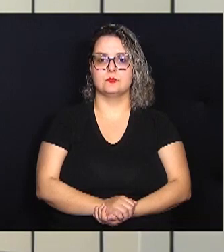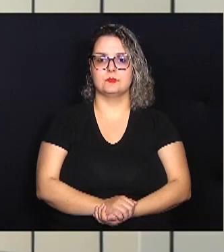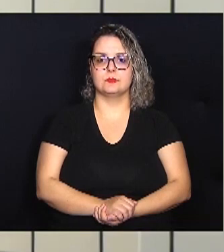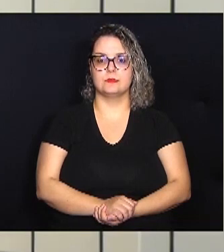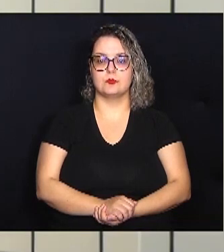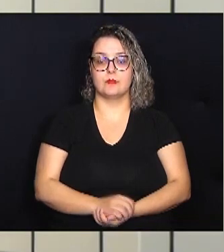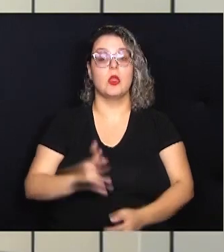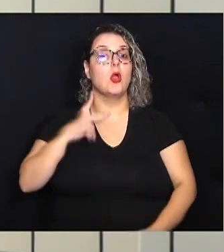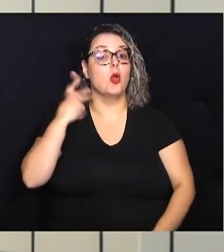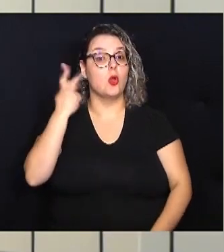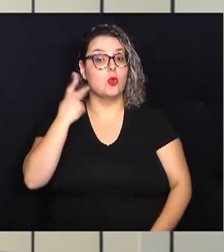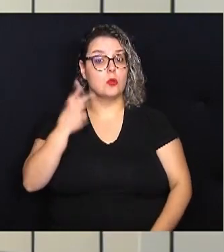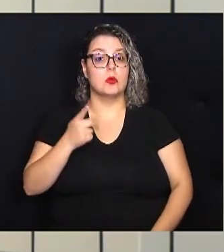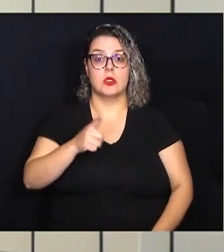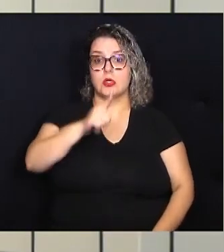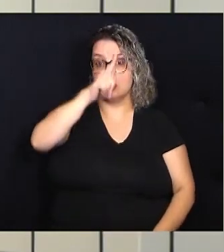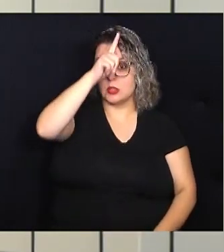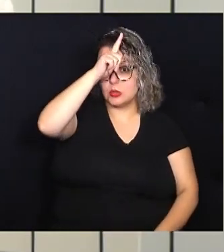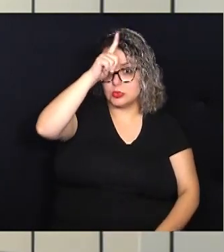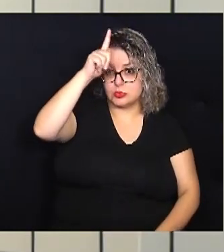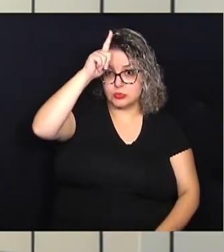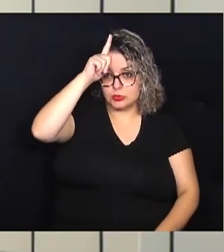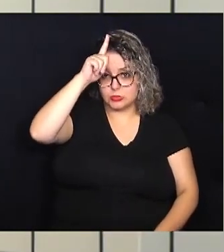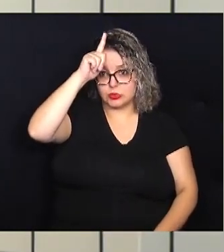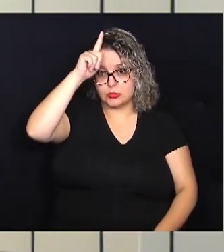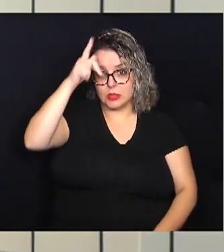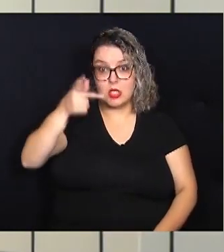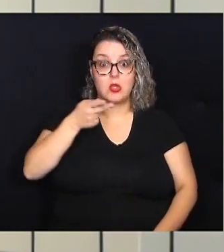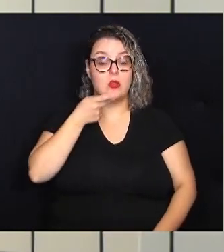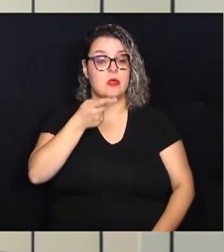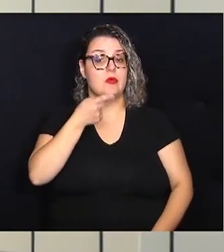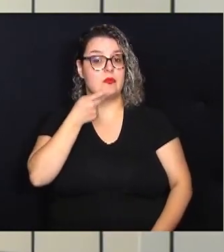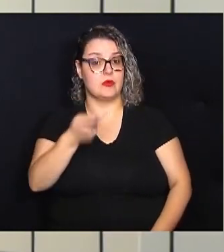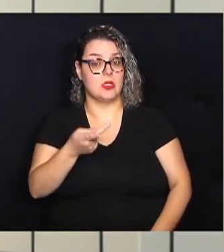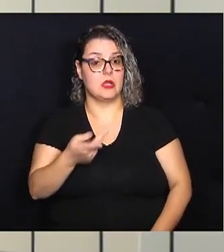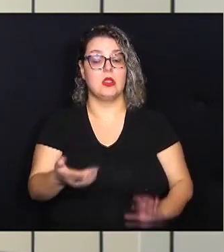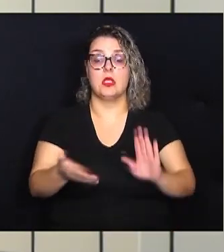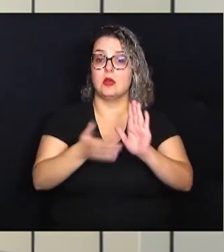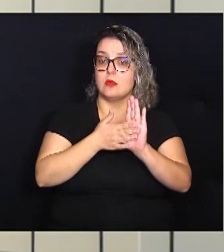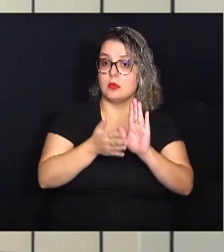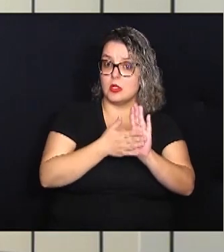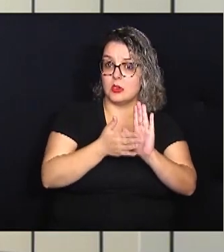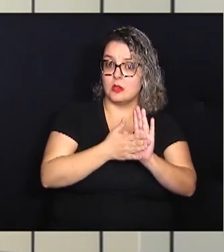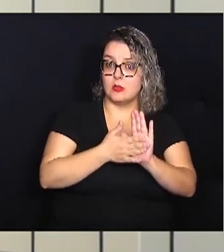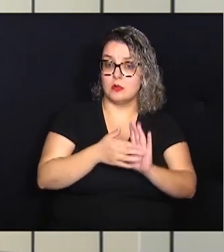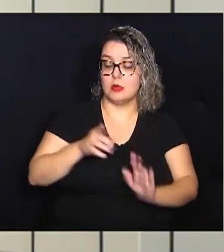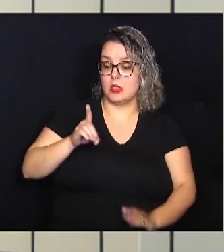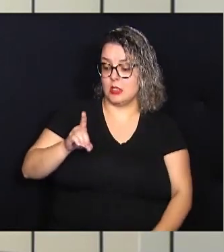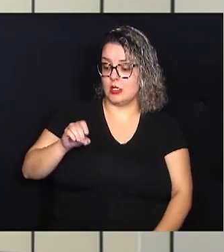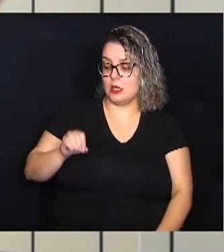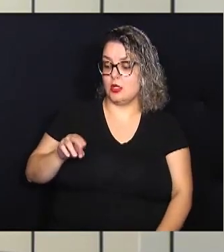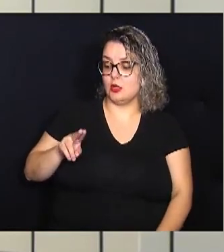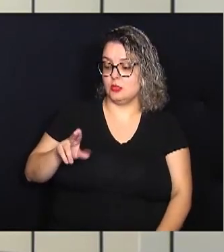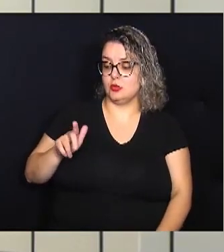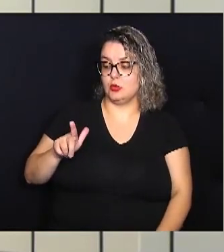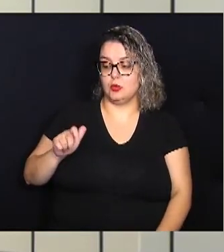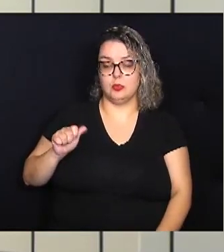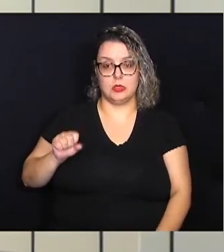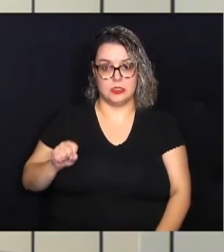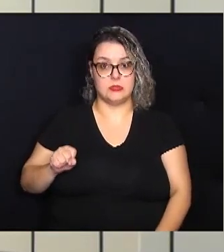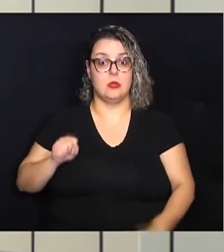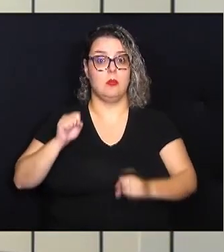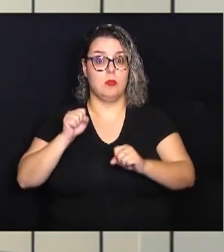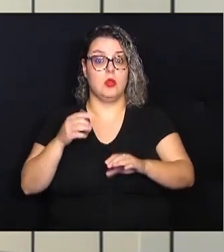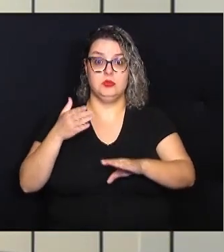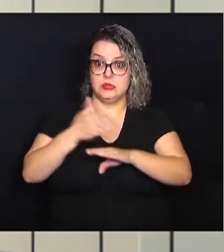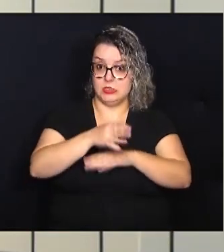O vereador Gustavo Peta ainda salienta que a proposta é para que as doulas possam entrar nos hospitais